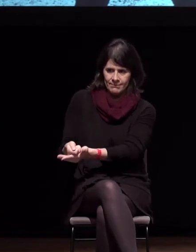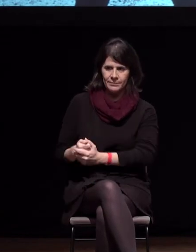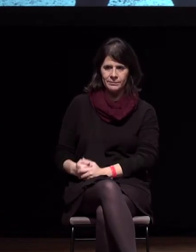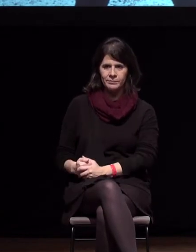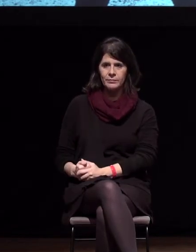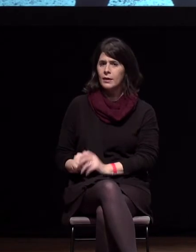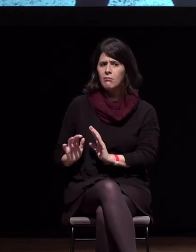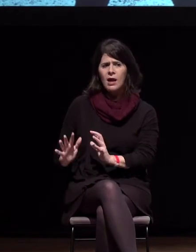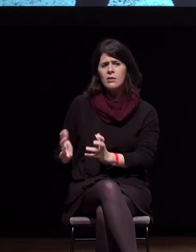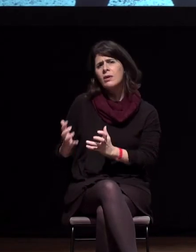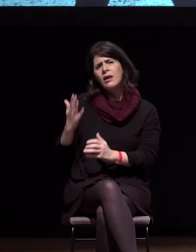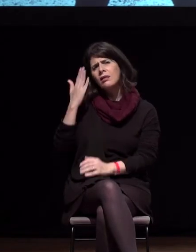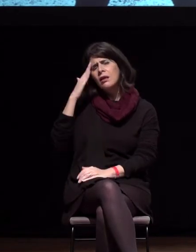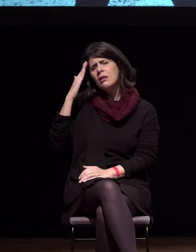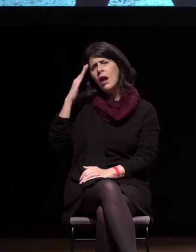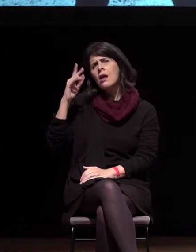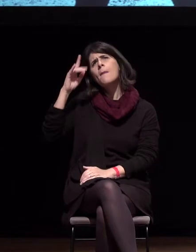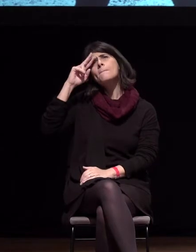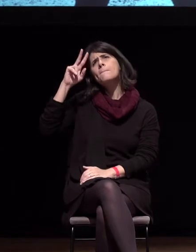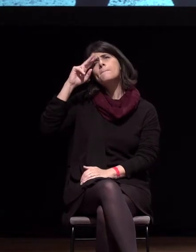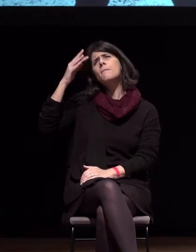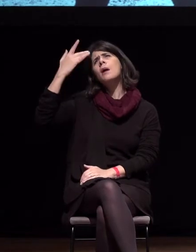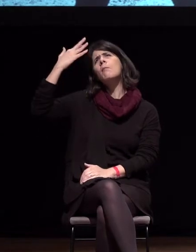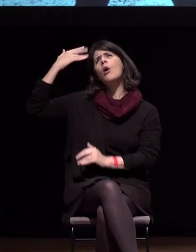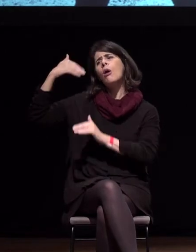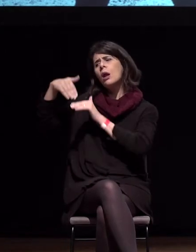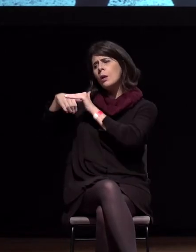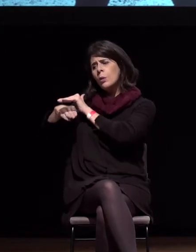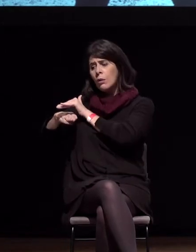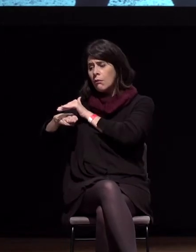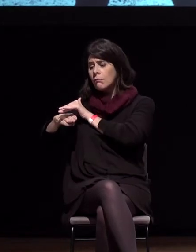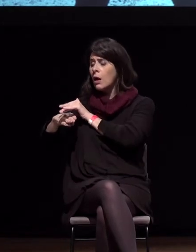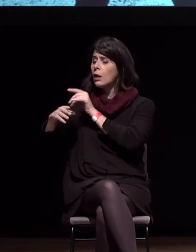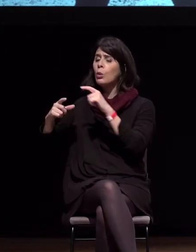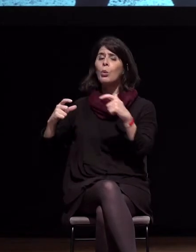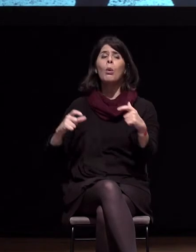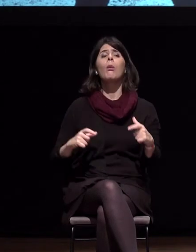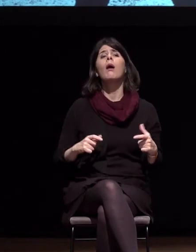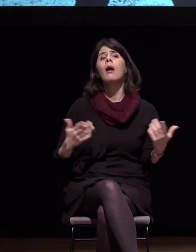é o lugar, né, dessa memória. O que você acha que nesse projeto